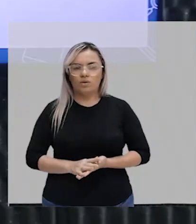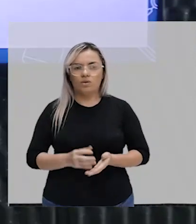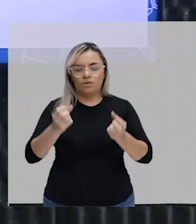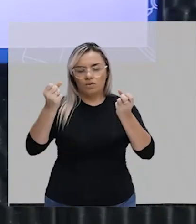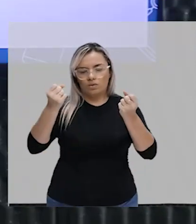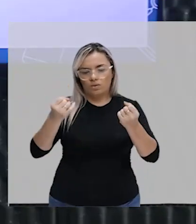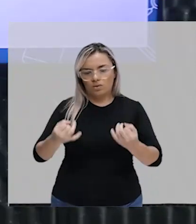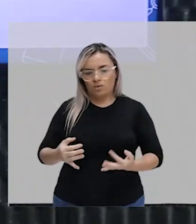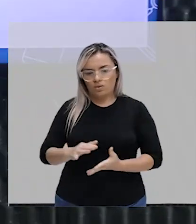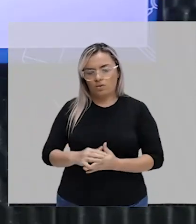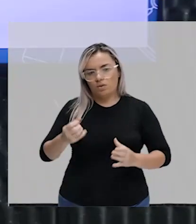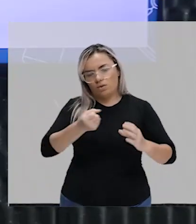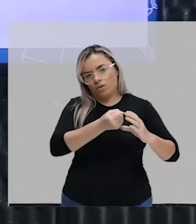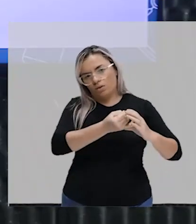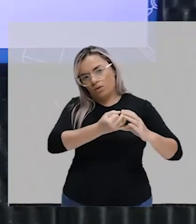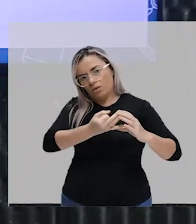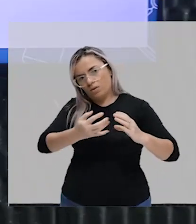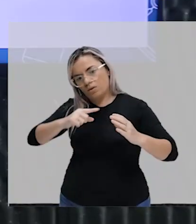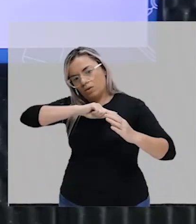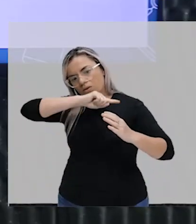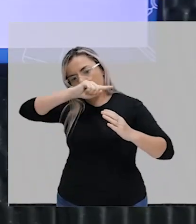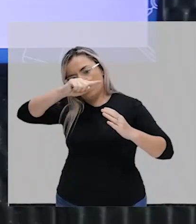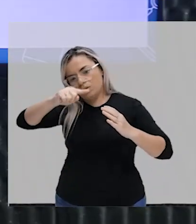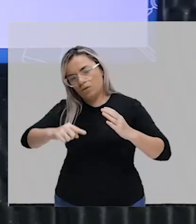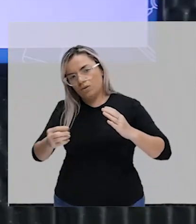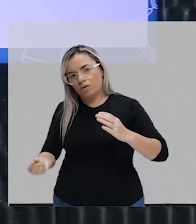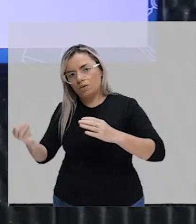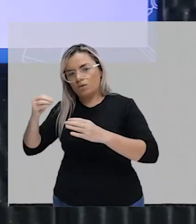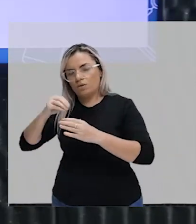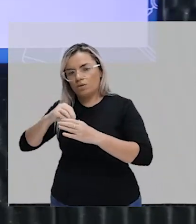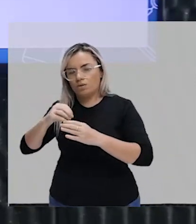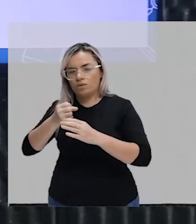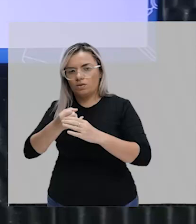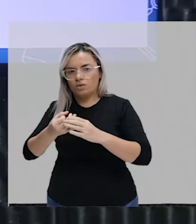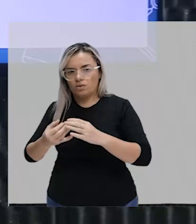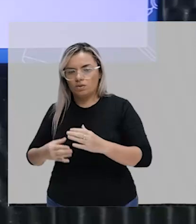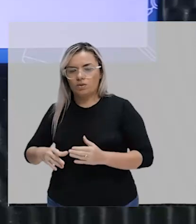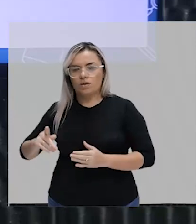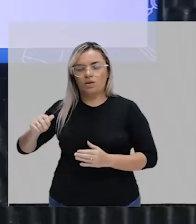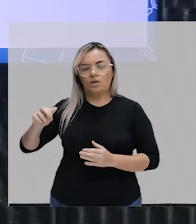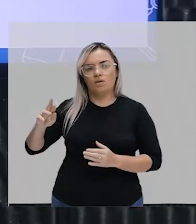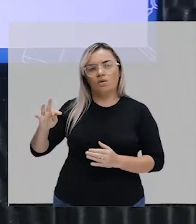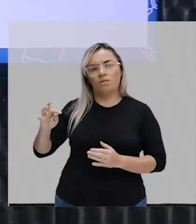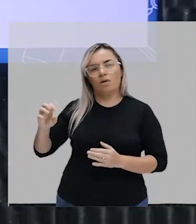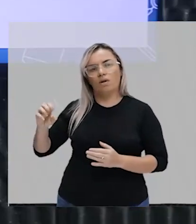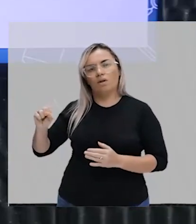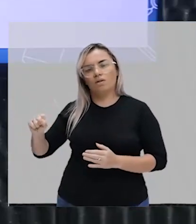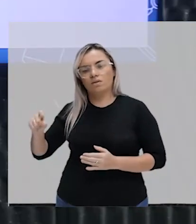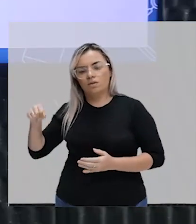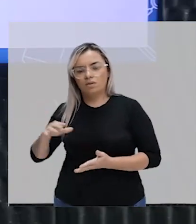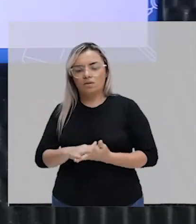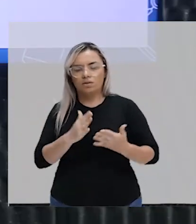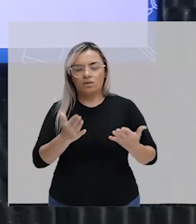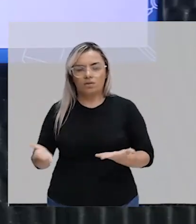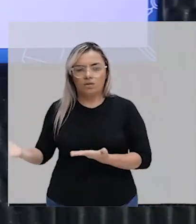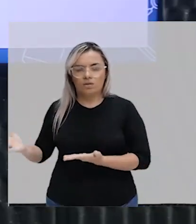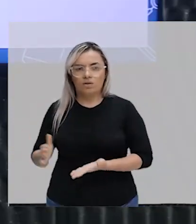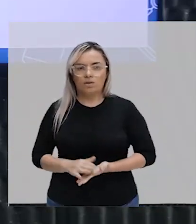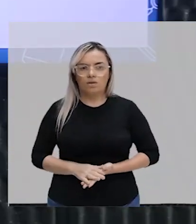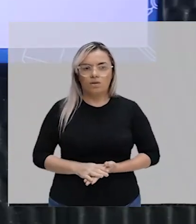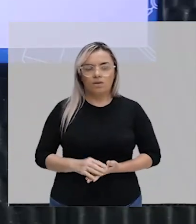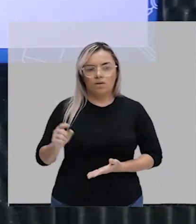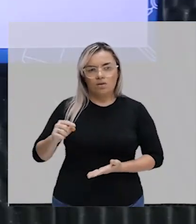a quantidade de elementos nesse conjunto das partes. Então, nesse caso aqui, se